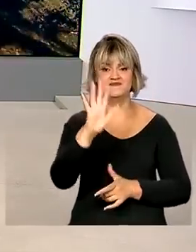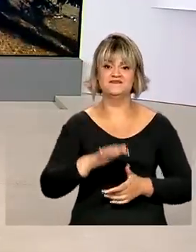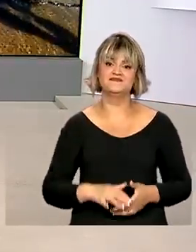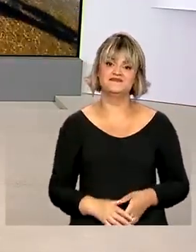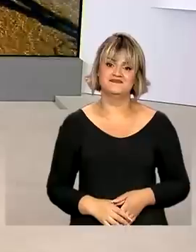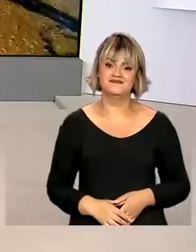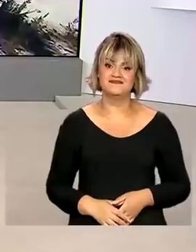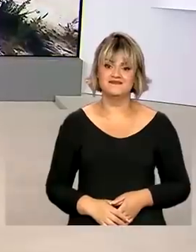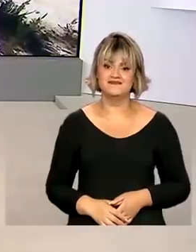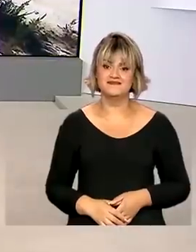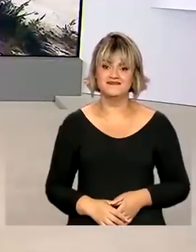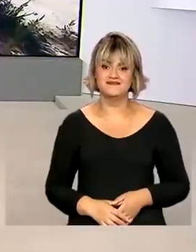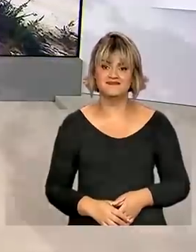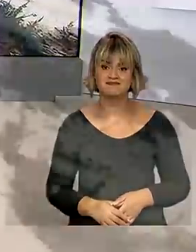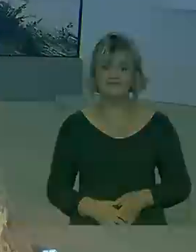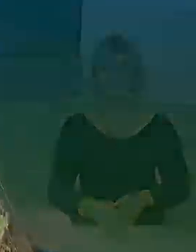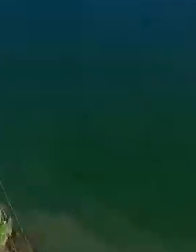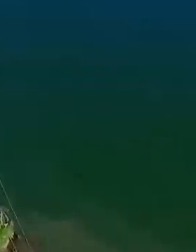Tchau!